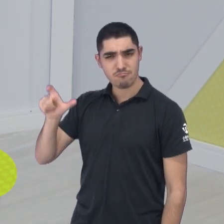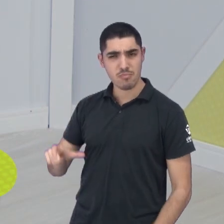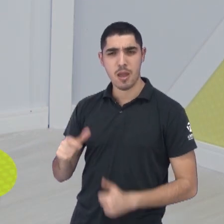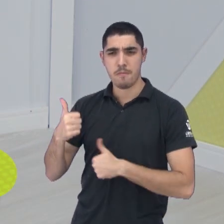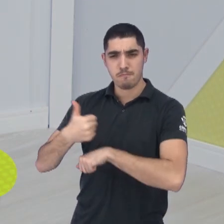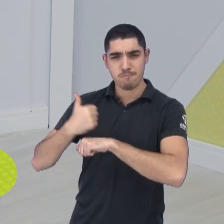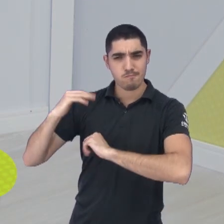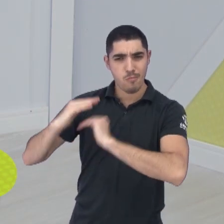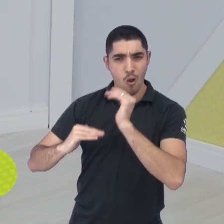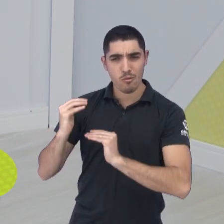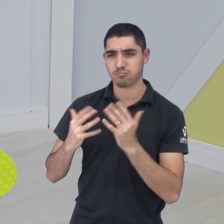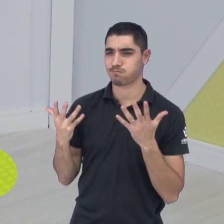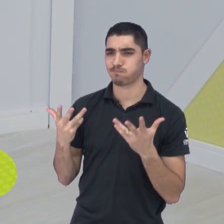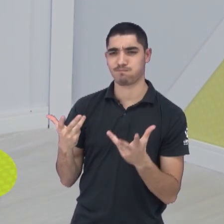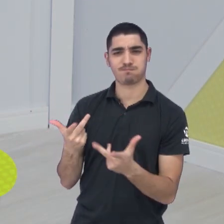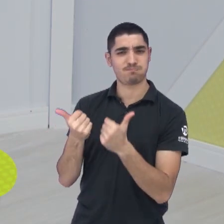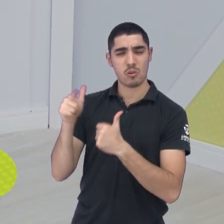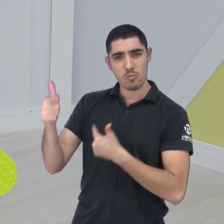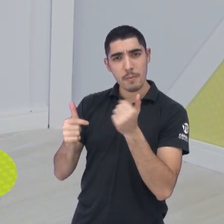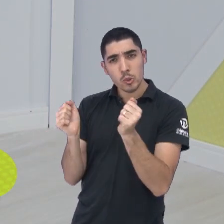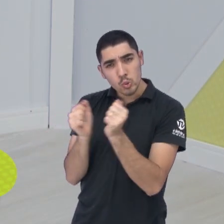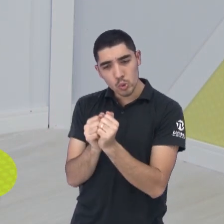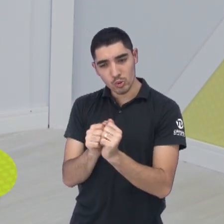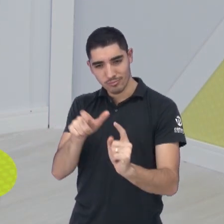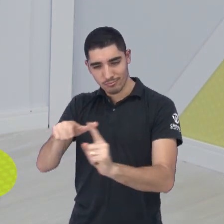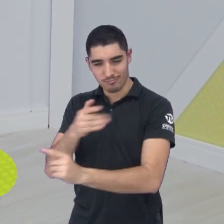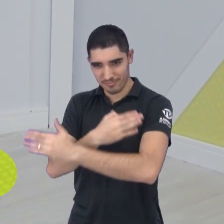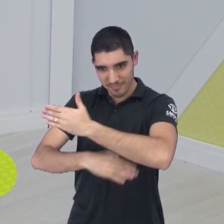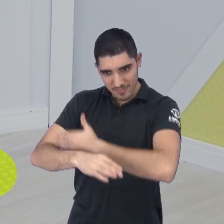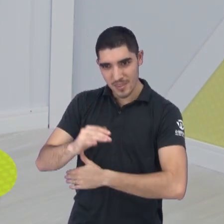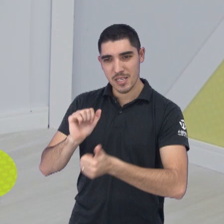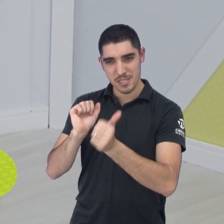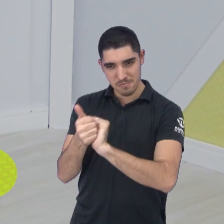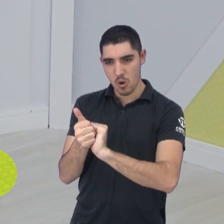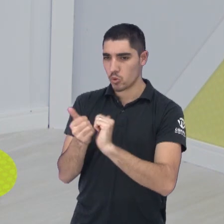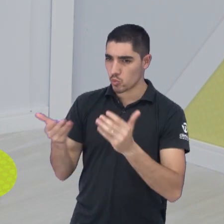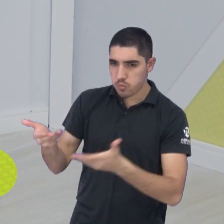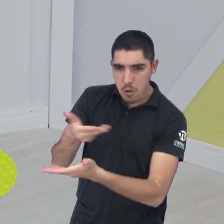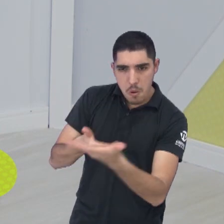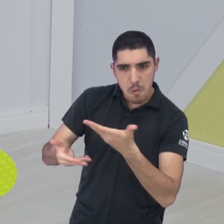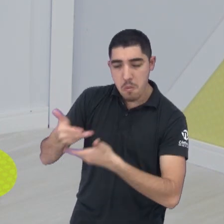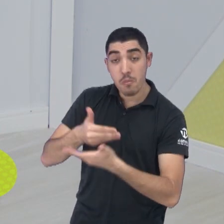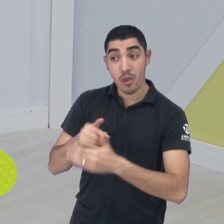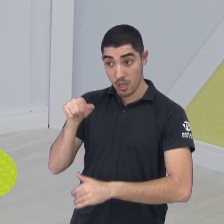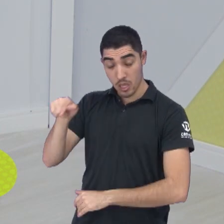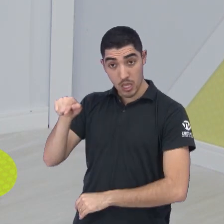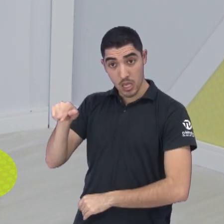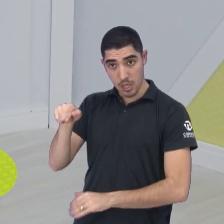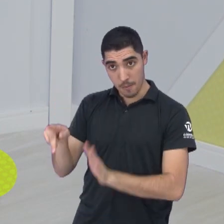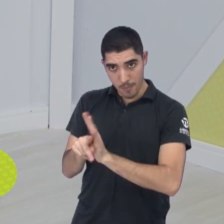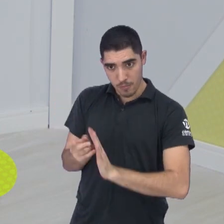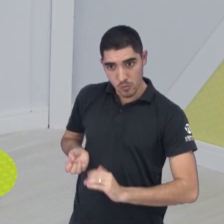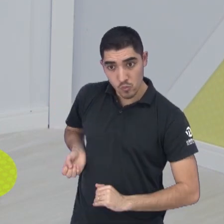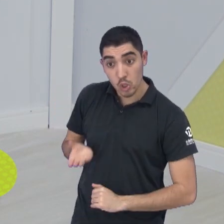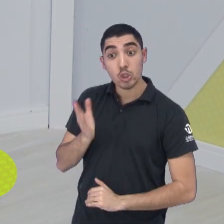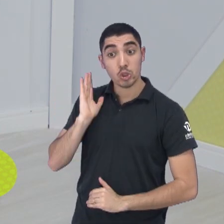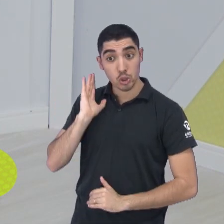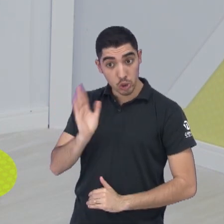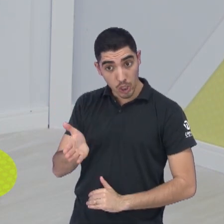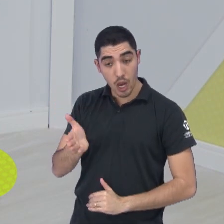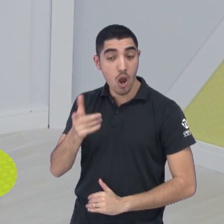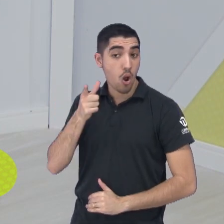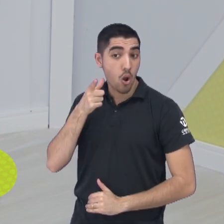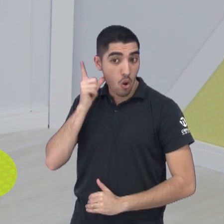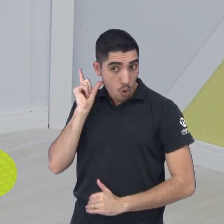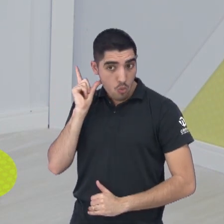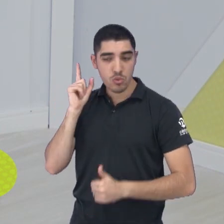trabalho excepcional com os para-atletas, e os atletas de bocha já entraram para jogar, teve resultados ontem,